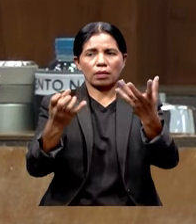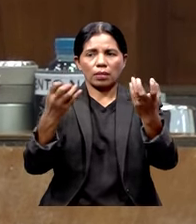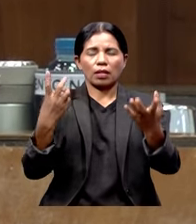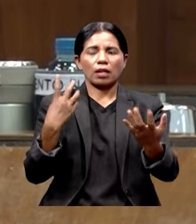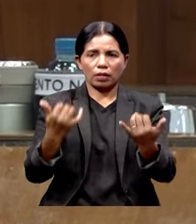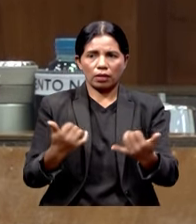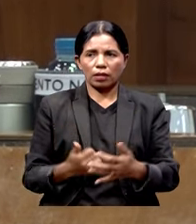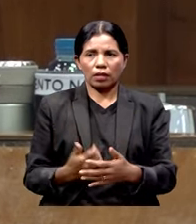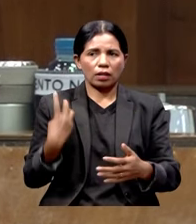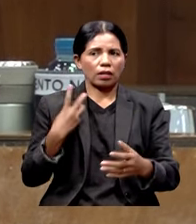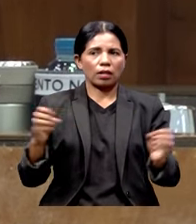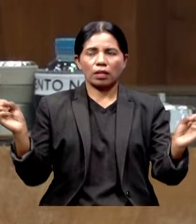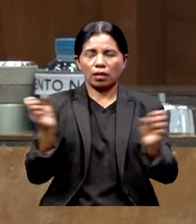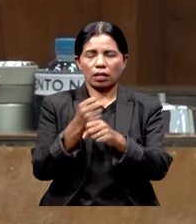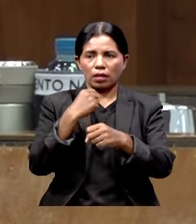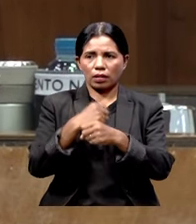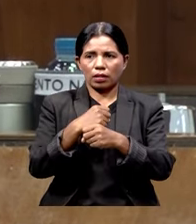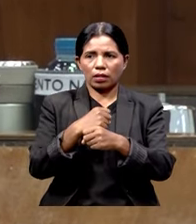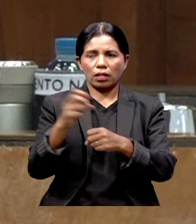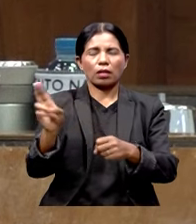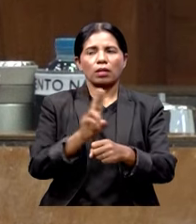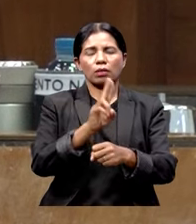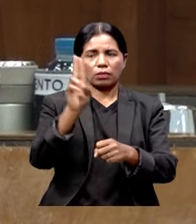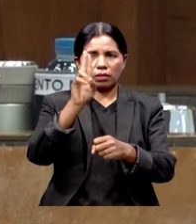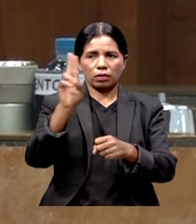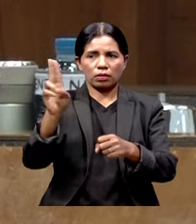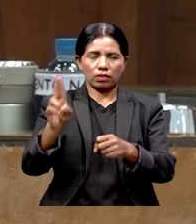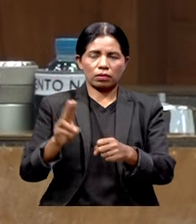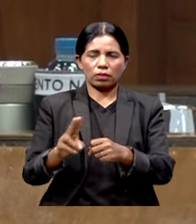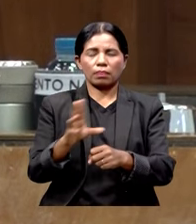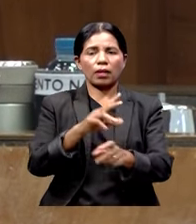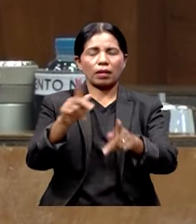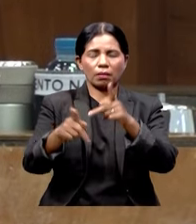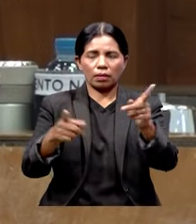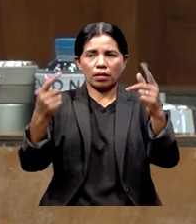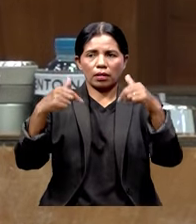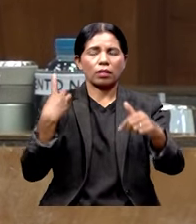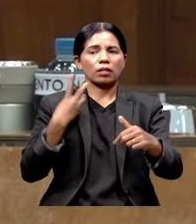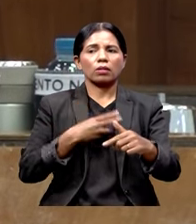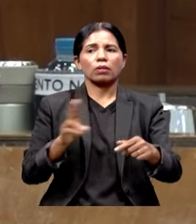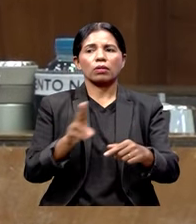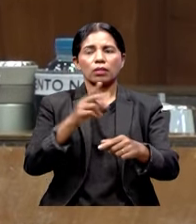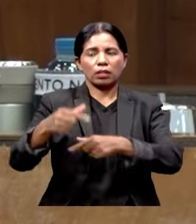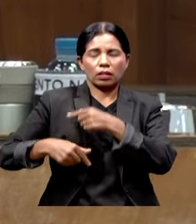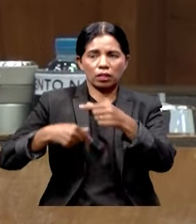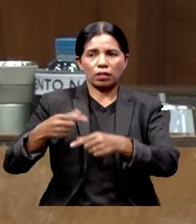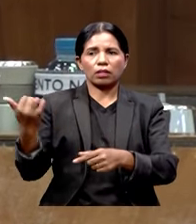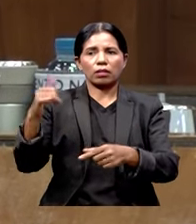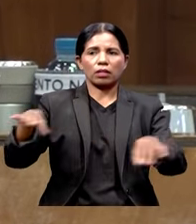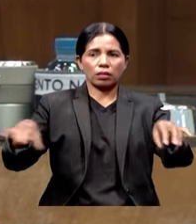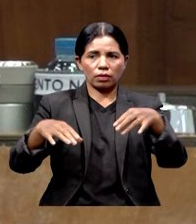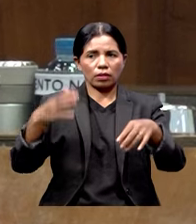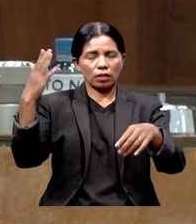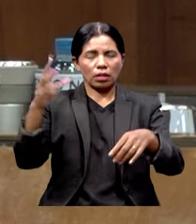ne la halo la utiliza ba konsultan ita usare ita nenia ingeniero sira nebe servicio na